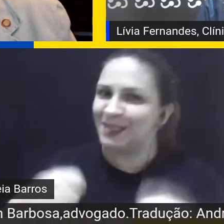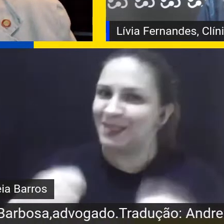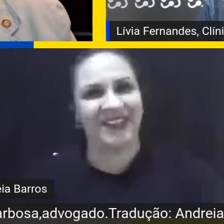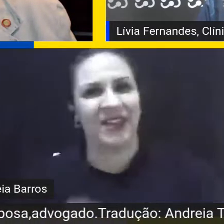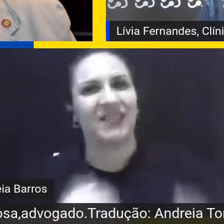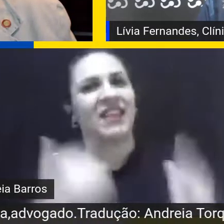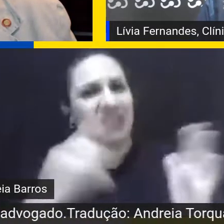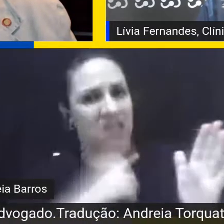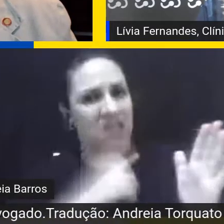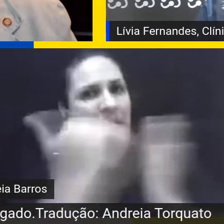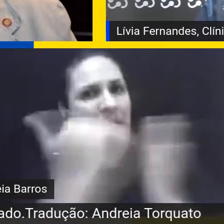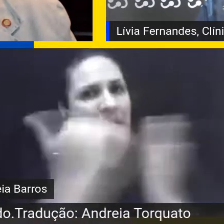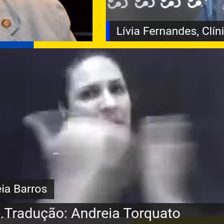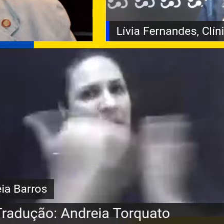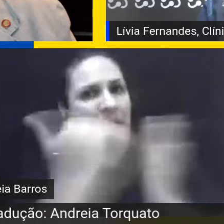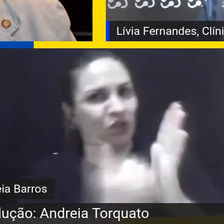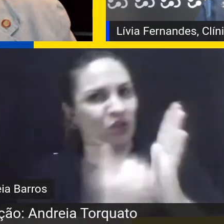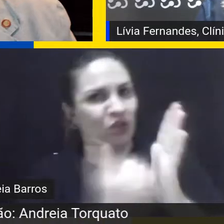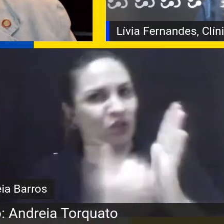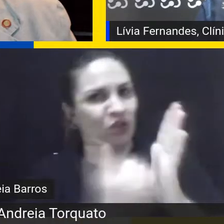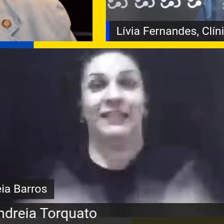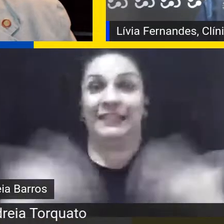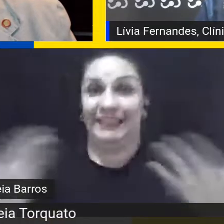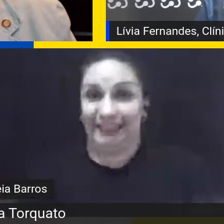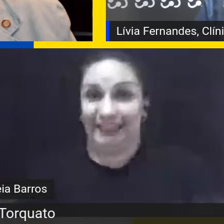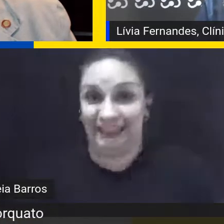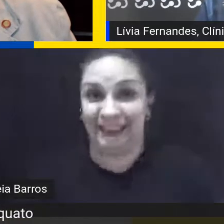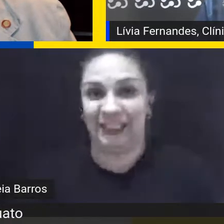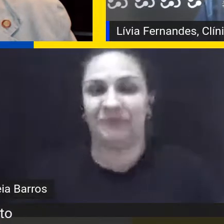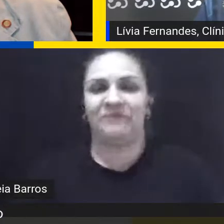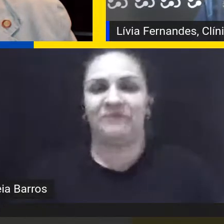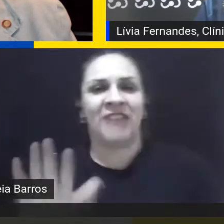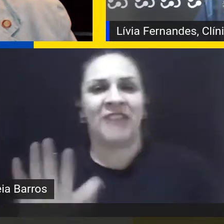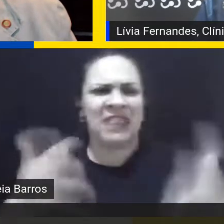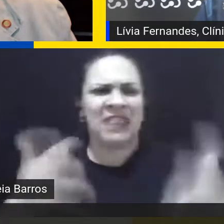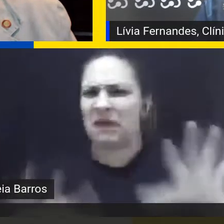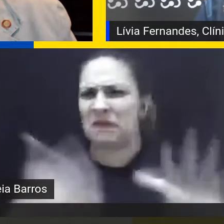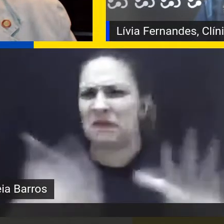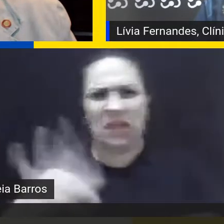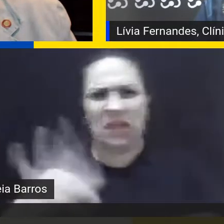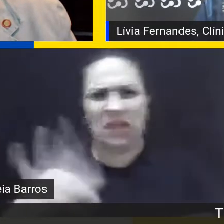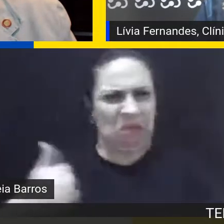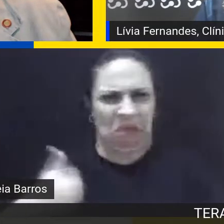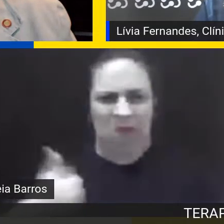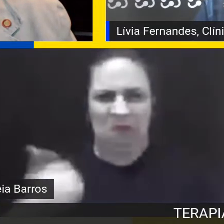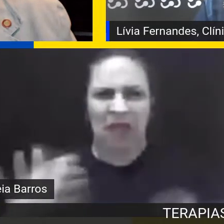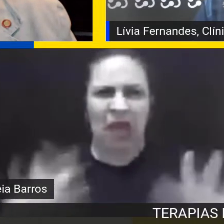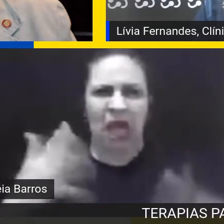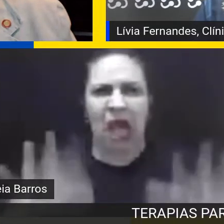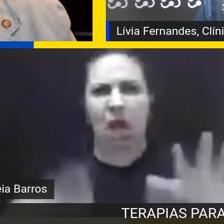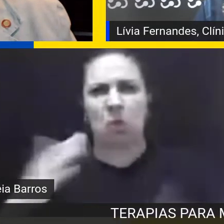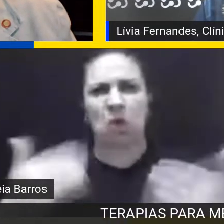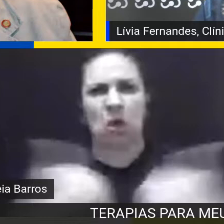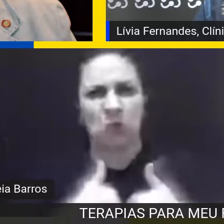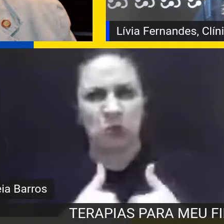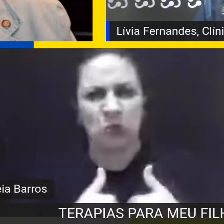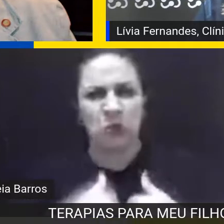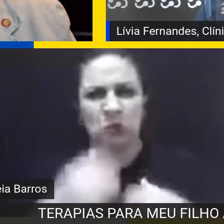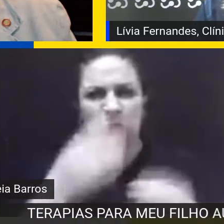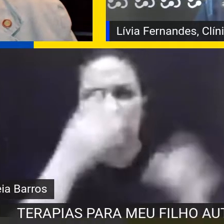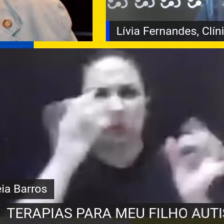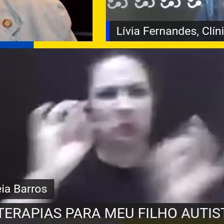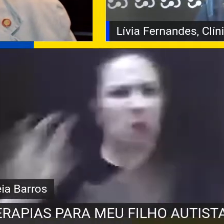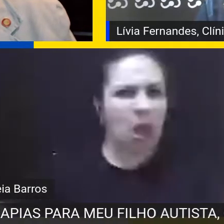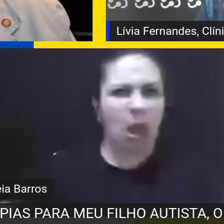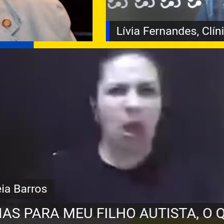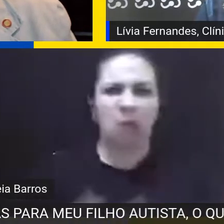né? Severos. Então, de níveis, inclusive alguns autistas que são abandonados por